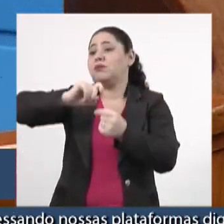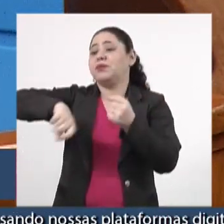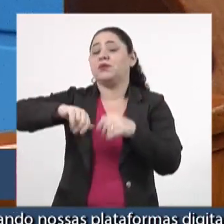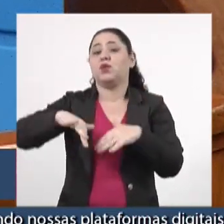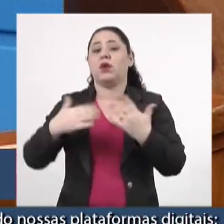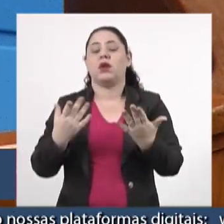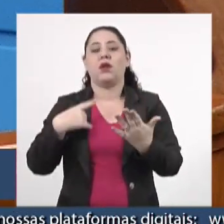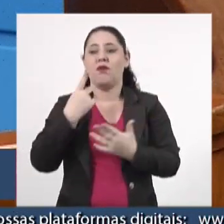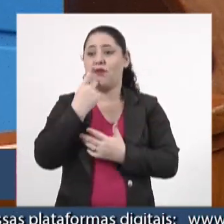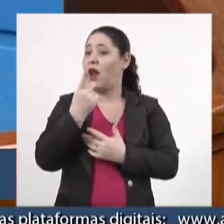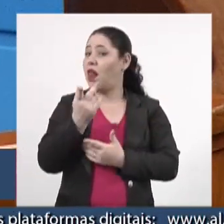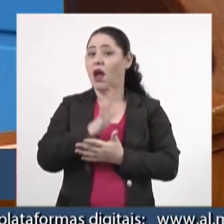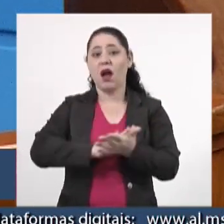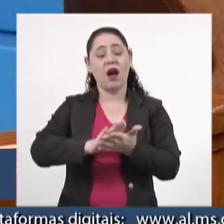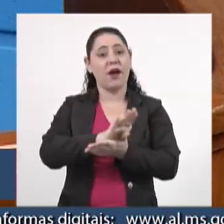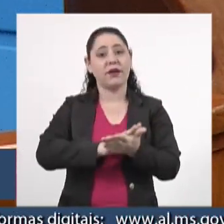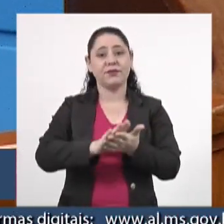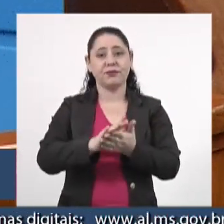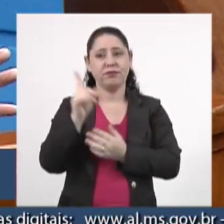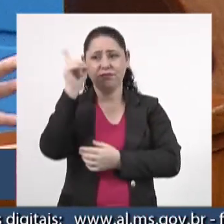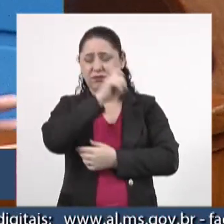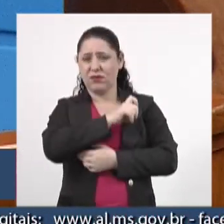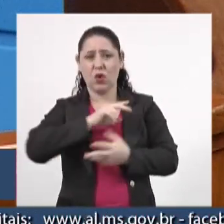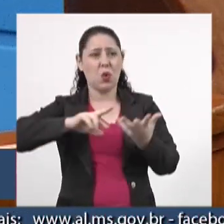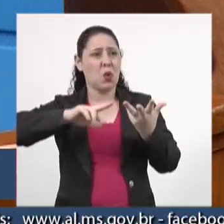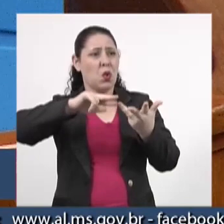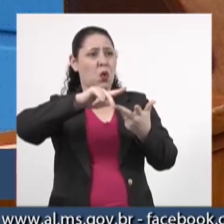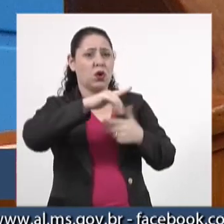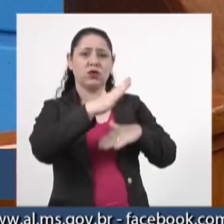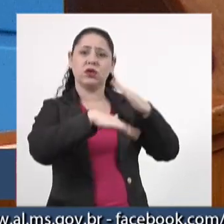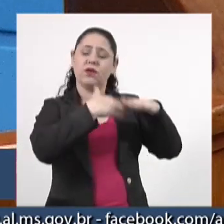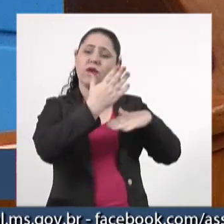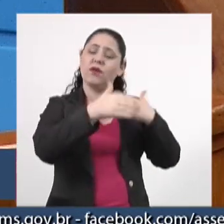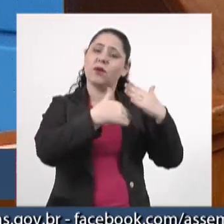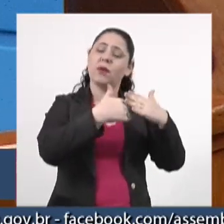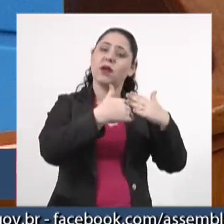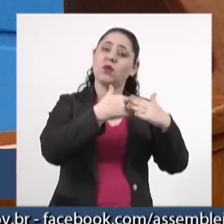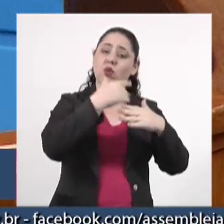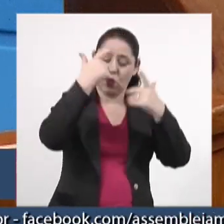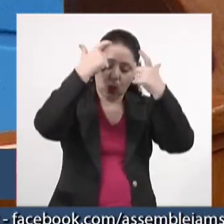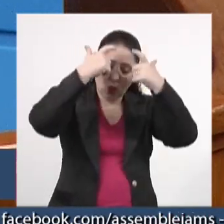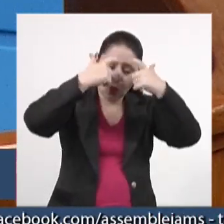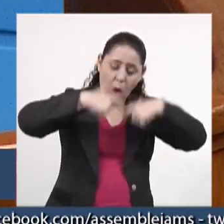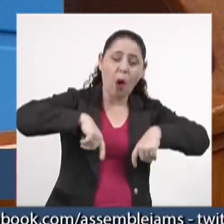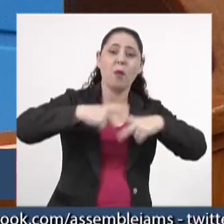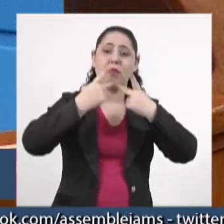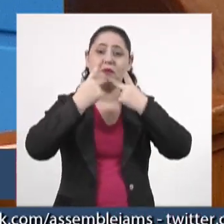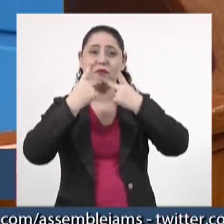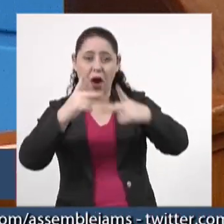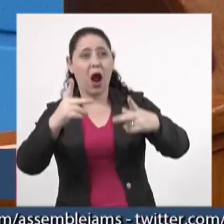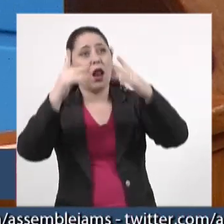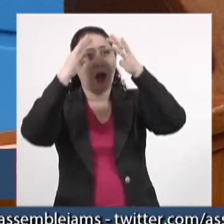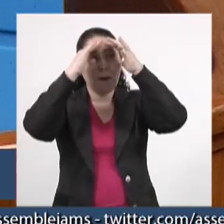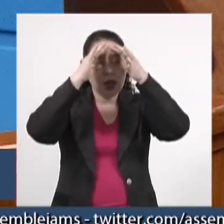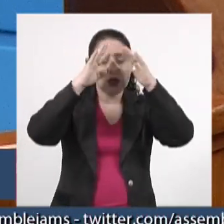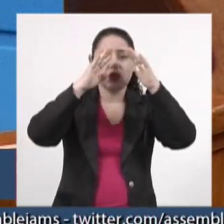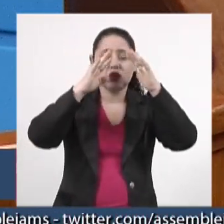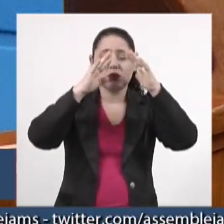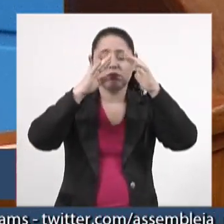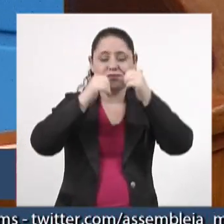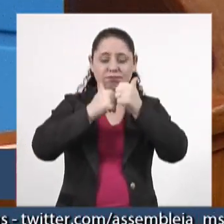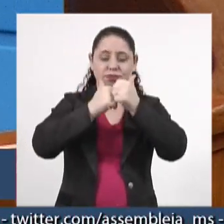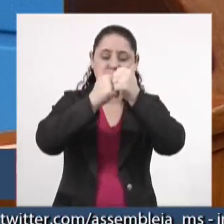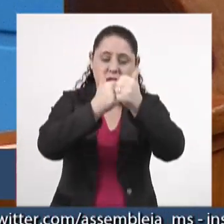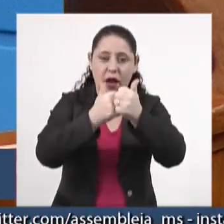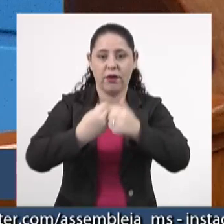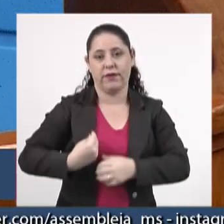tinha dificuldade para falar, dificuldade para todos os outros desenvolvimentos, né? Em todas as áreas. E isso vai acompanhando ela por toda a vida.